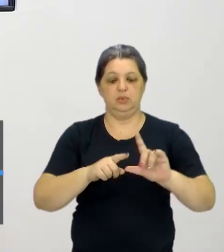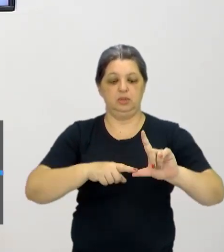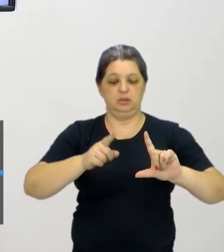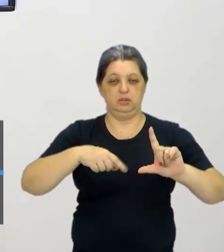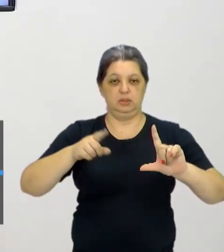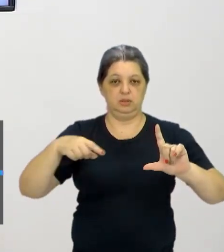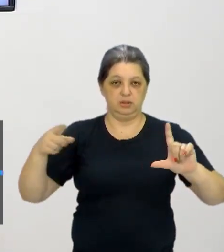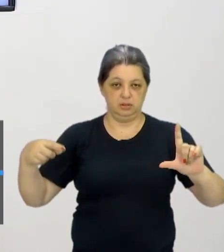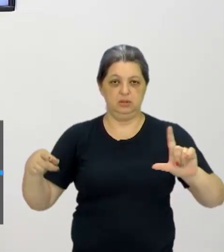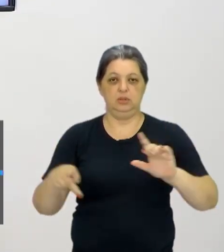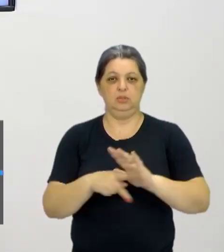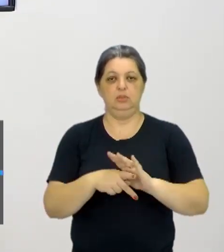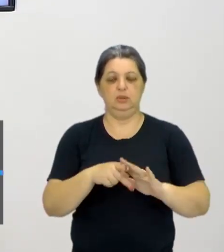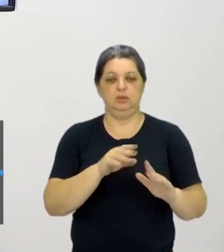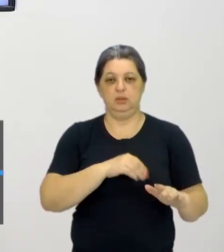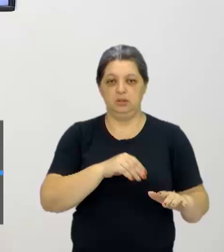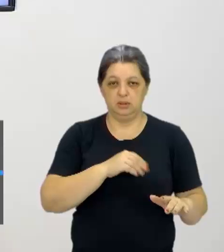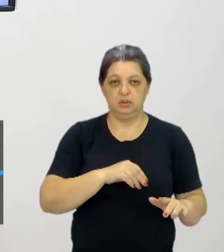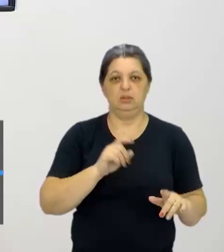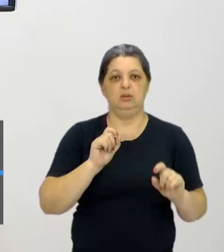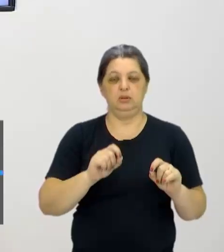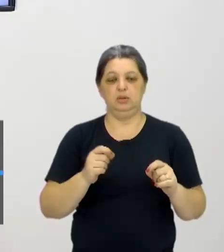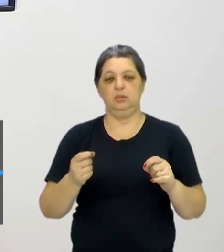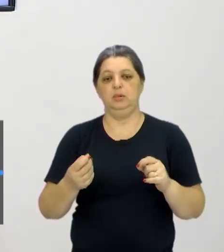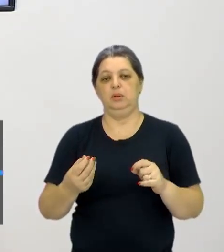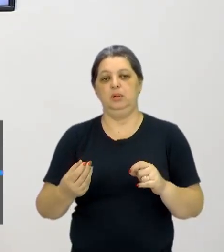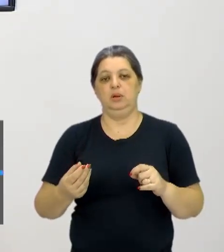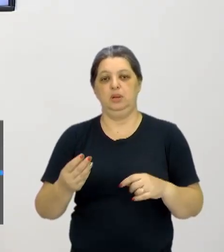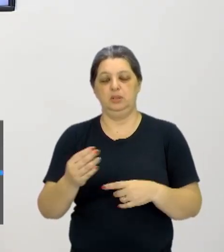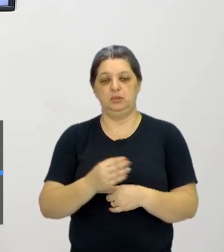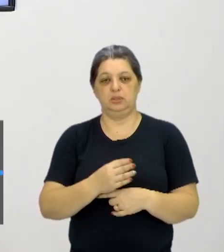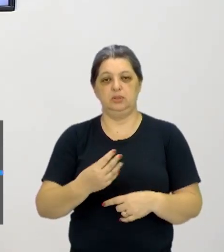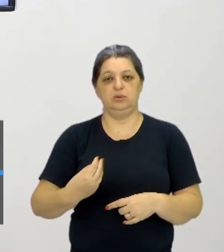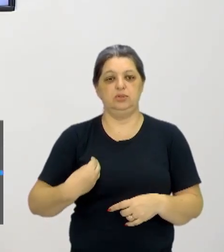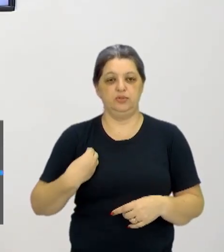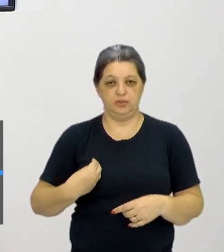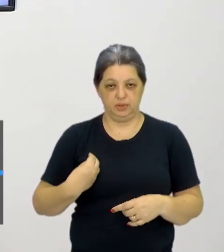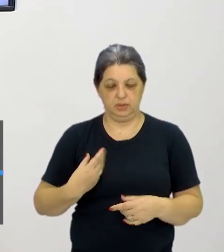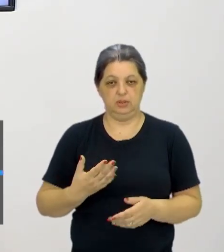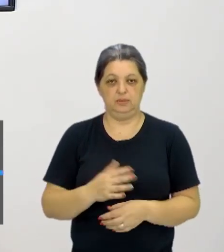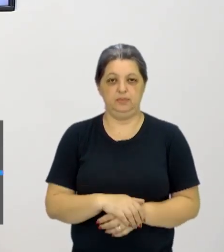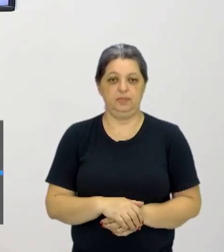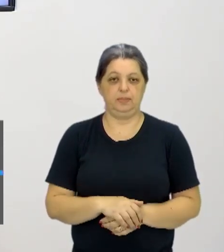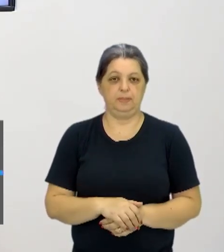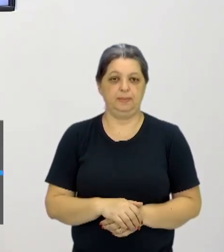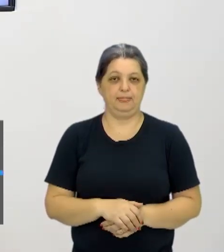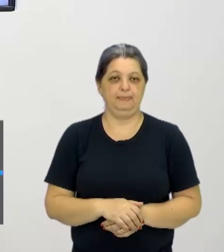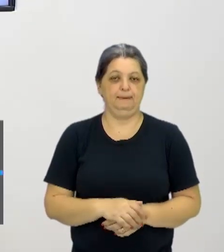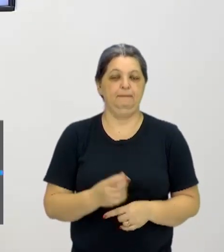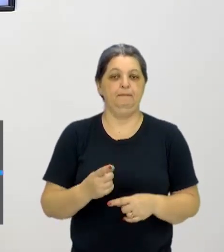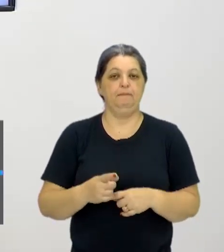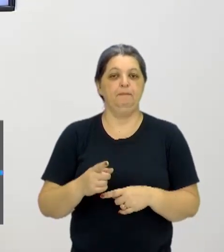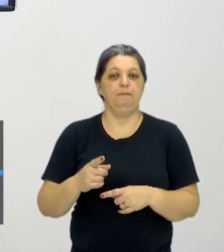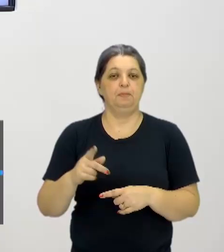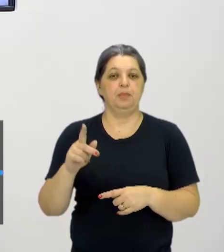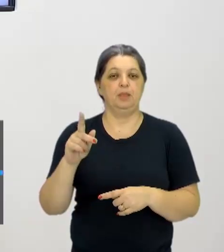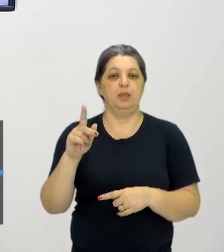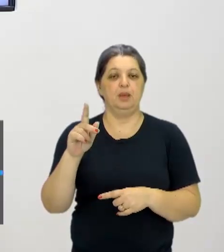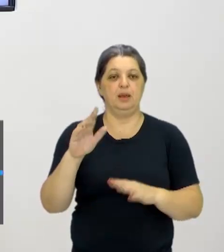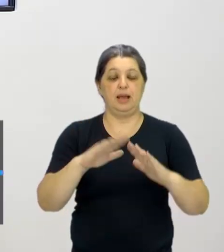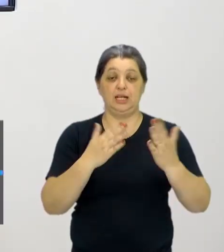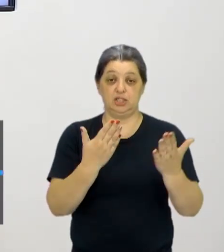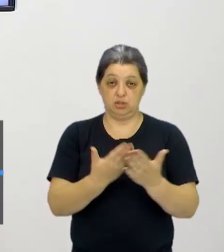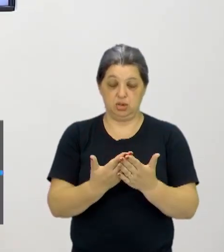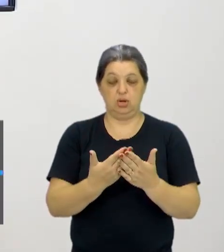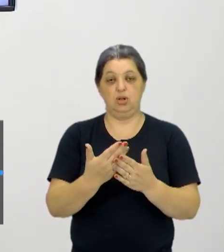estatísticos, salário, custo de vida. Nós temos aqui, deixa eu ver quem mais. Temos a Escola Francisco Lopes, de